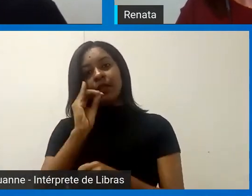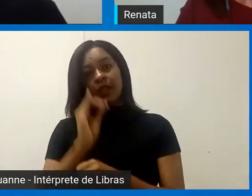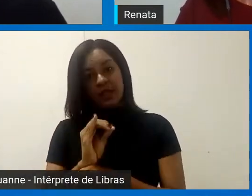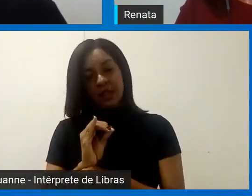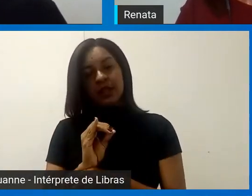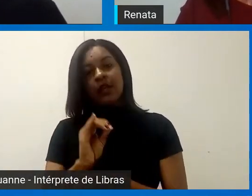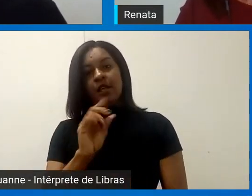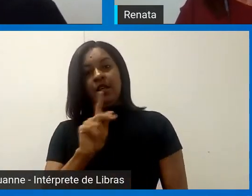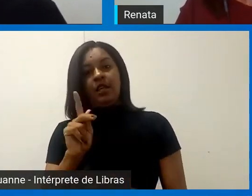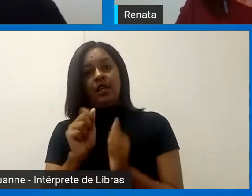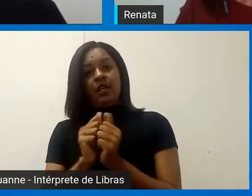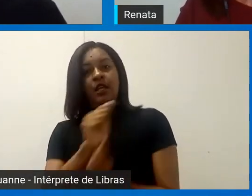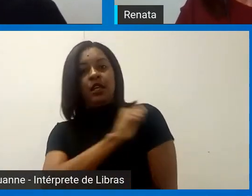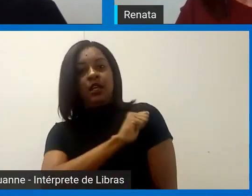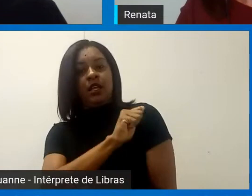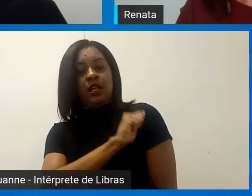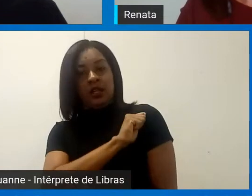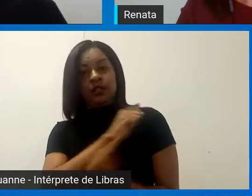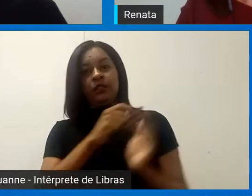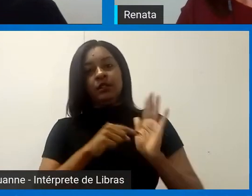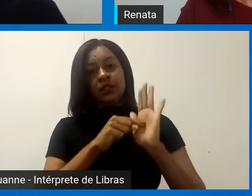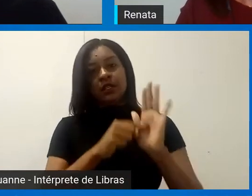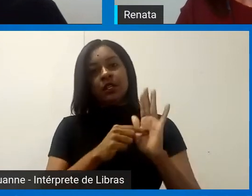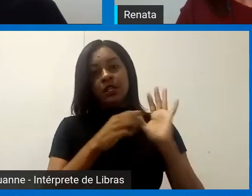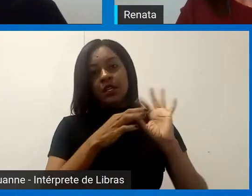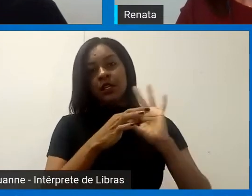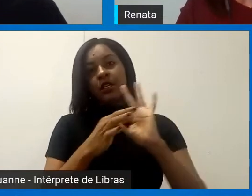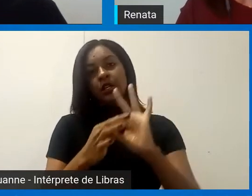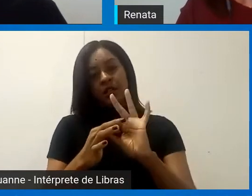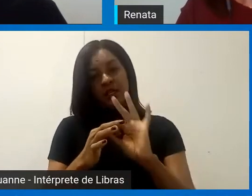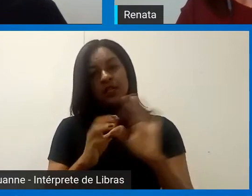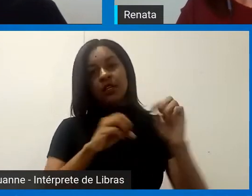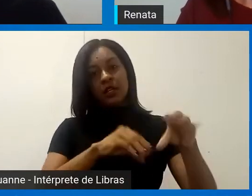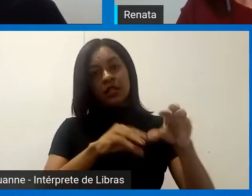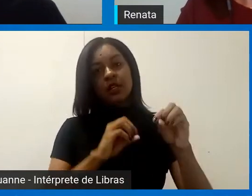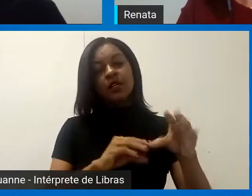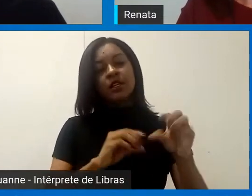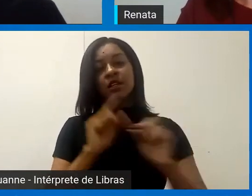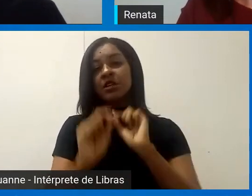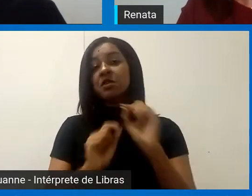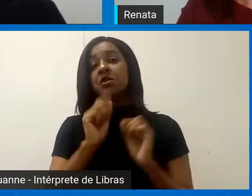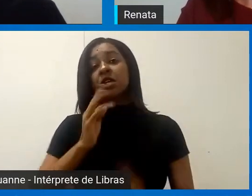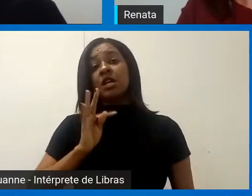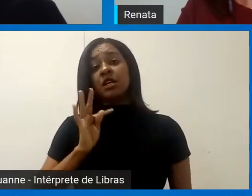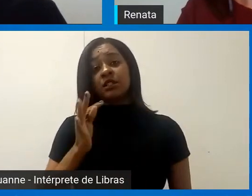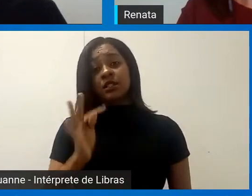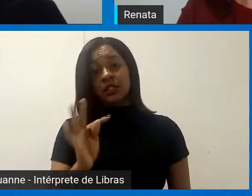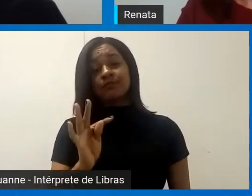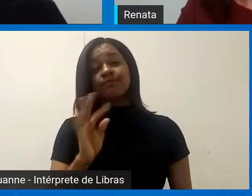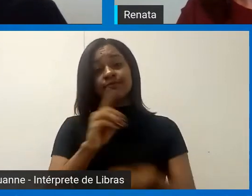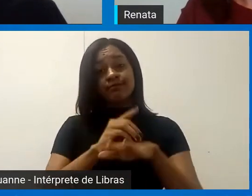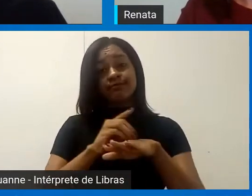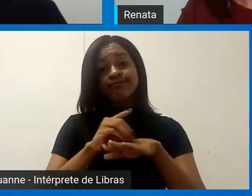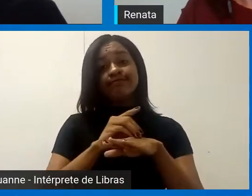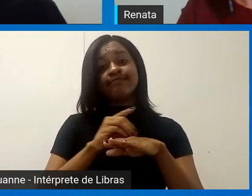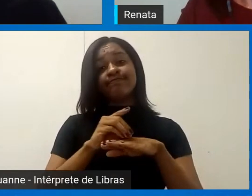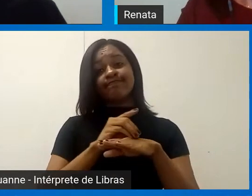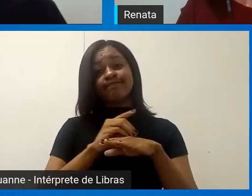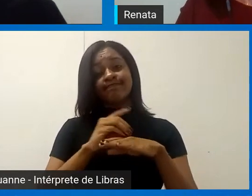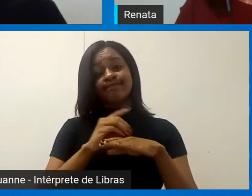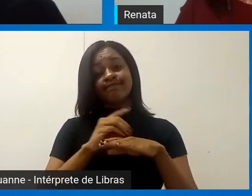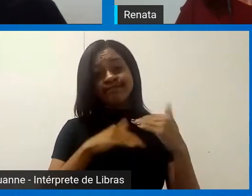educacional que é preciso considerar que as tecnologias digitais elas são permeadas pelo letramento